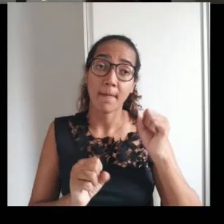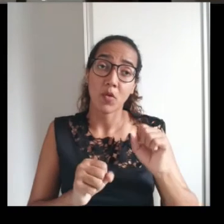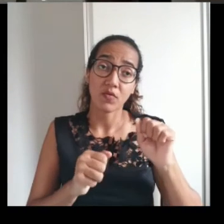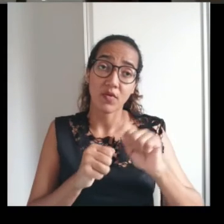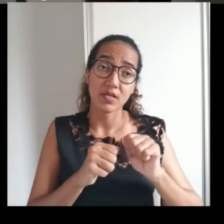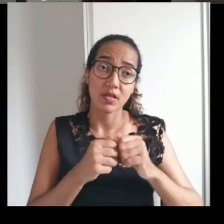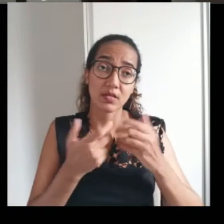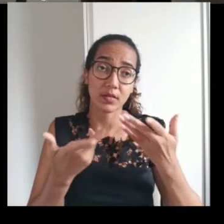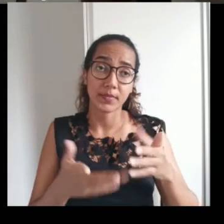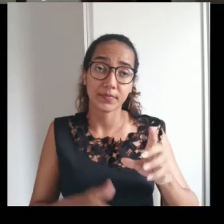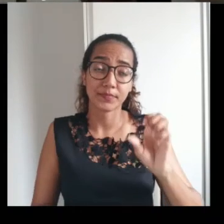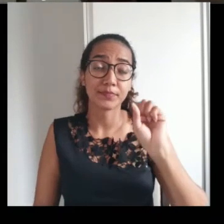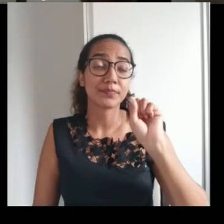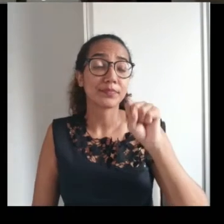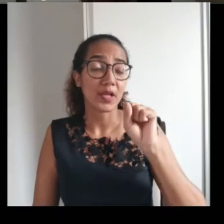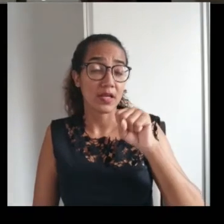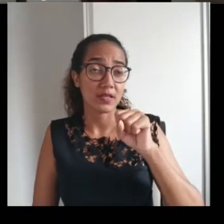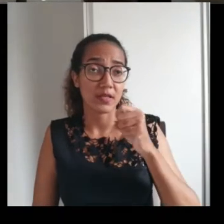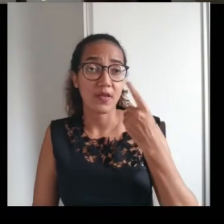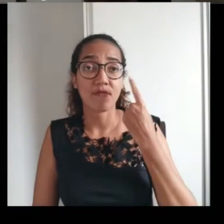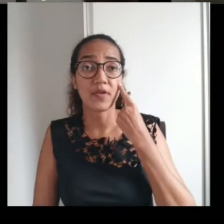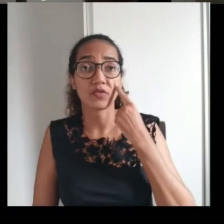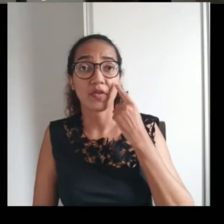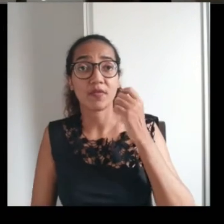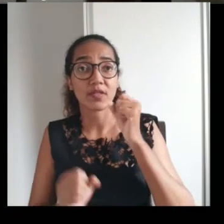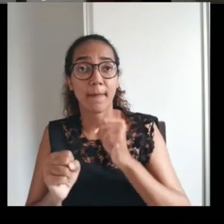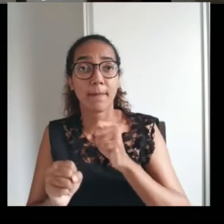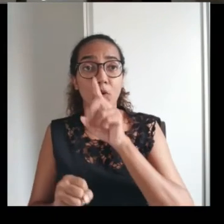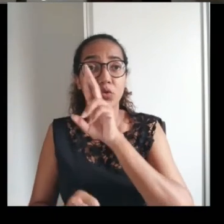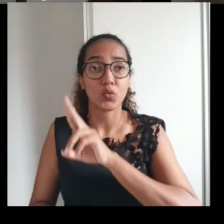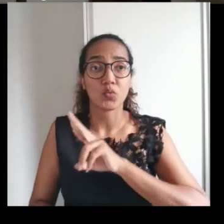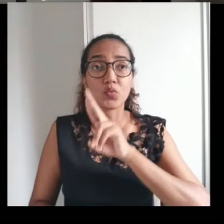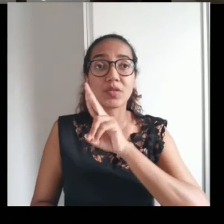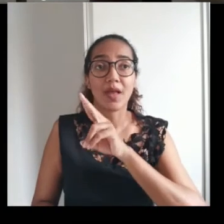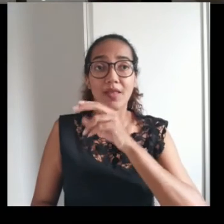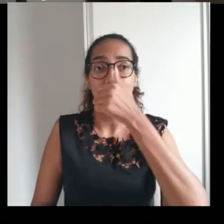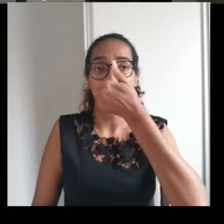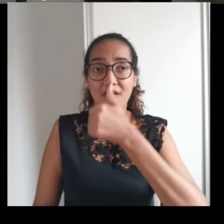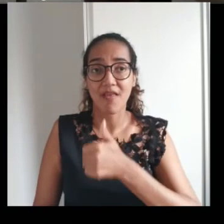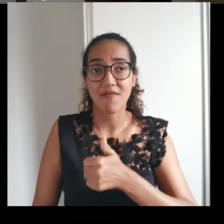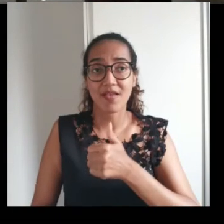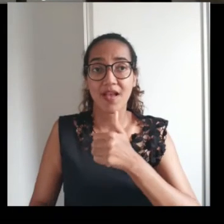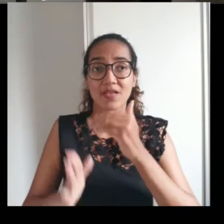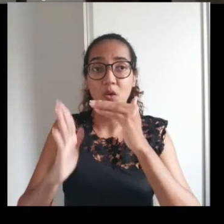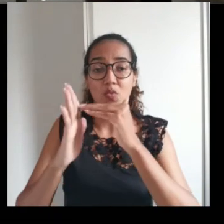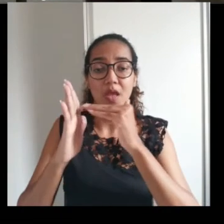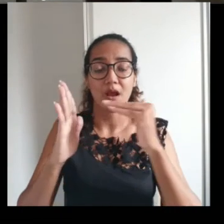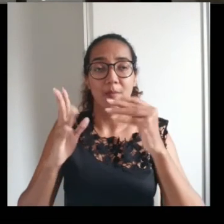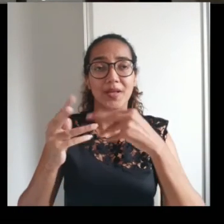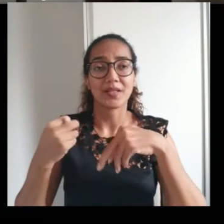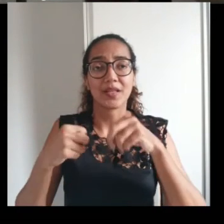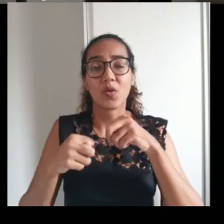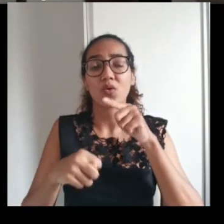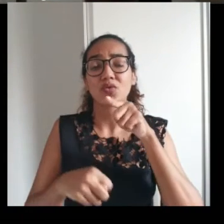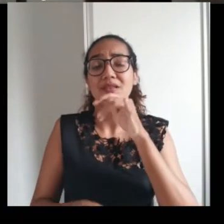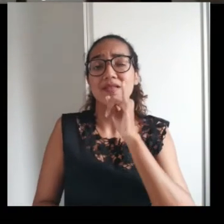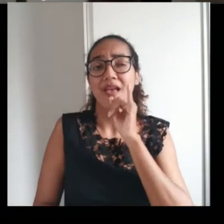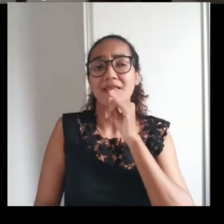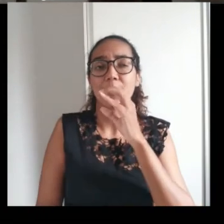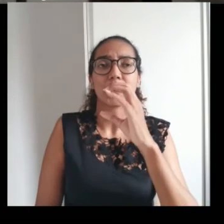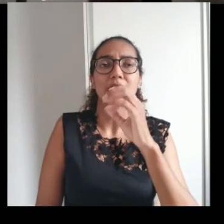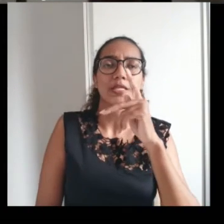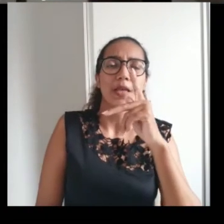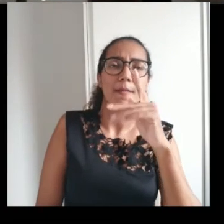camada de negócio, que eu concordo com você, a validação de dados, né? Nesse caso específico de CPF, não sei o quê, você também pode